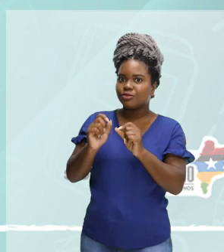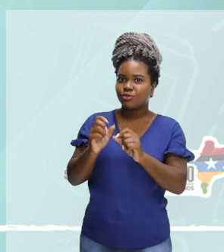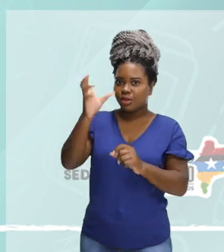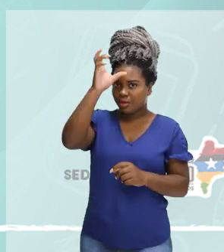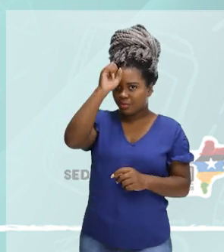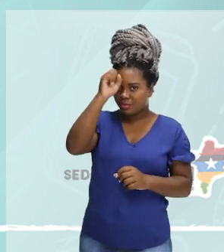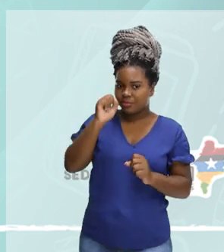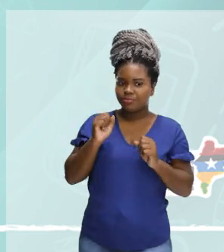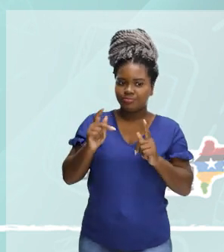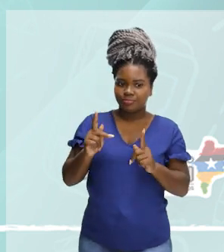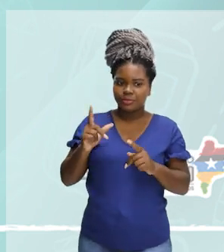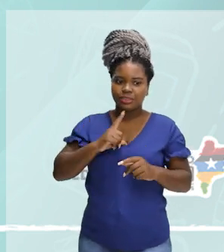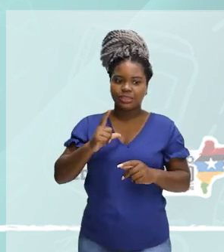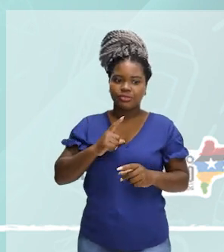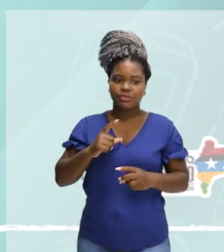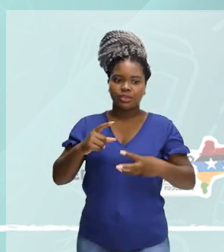adjetivo?